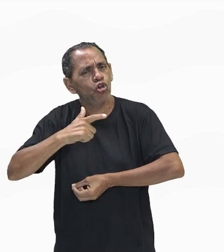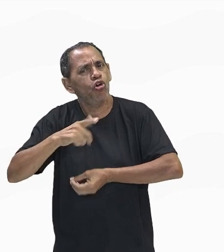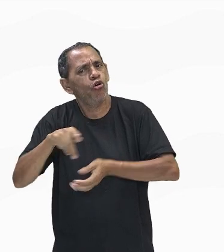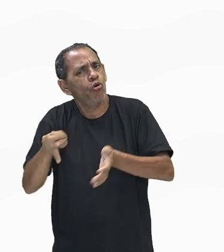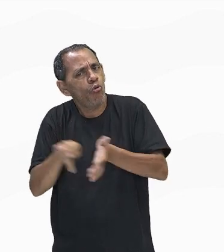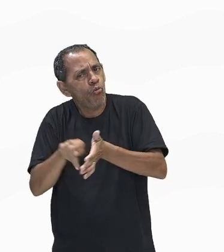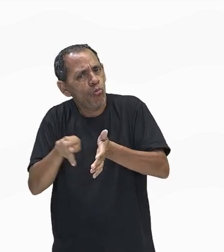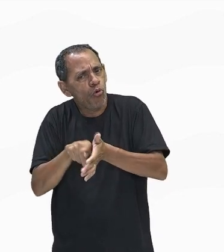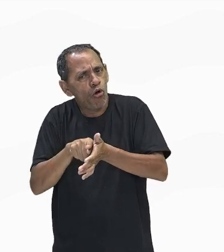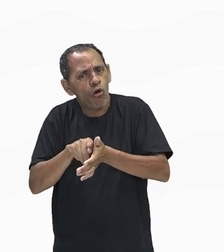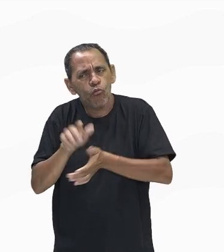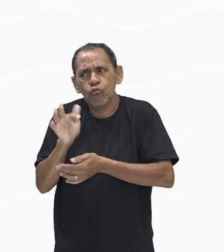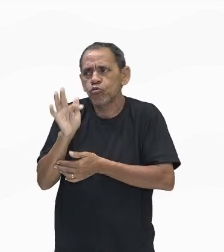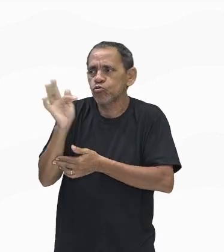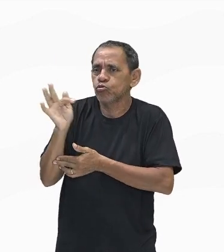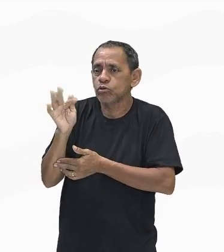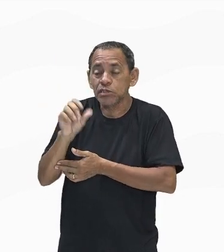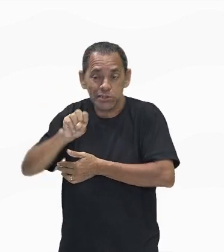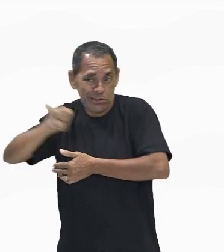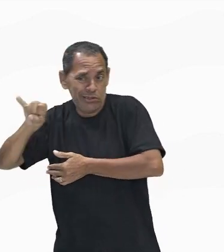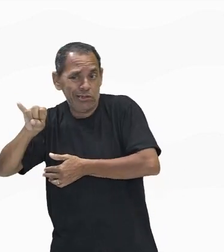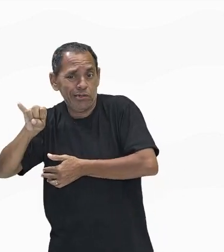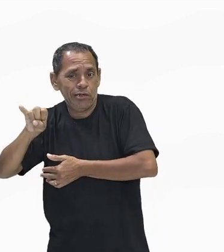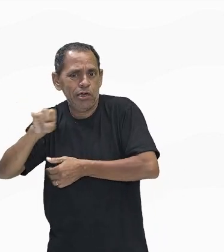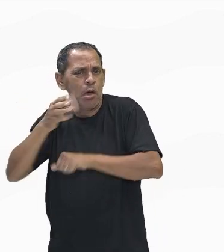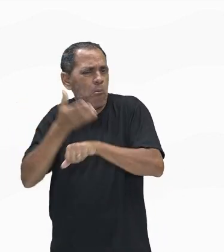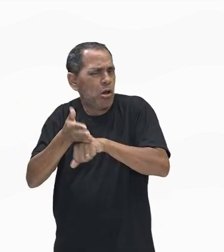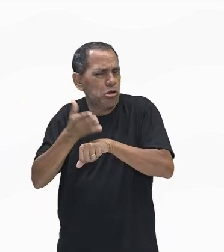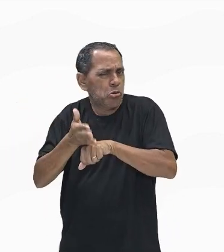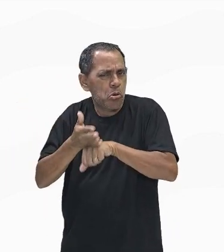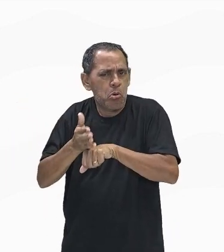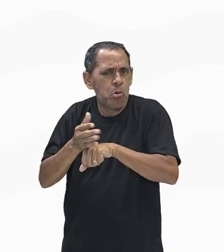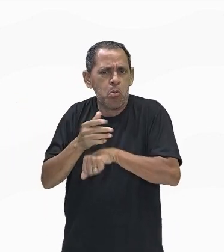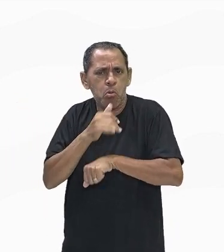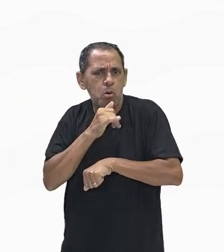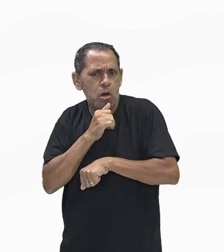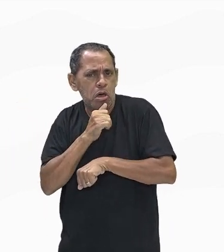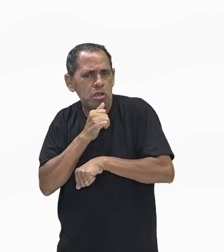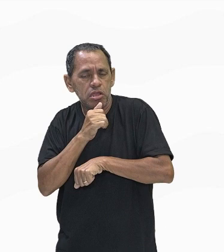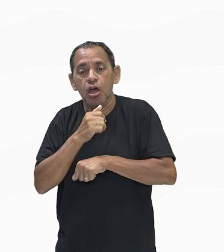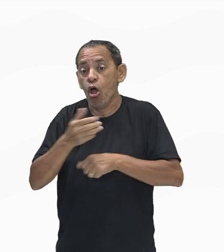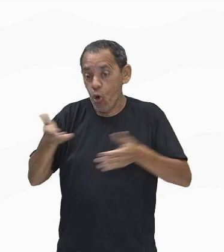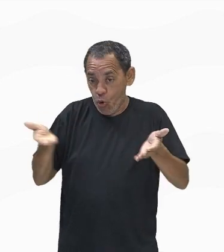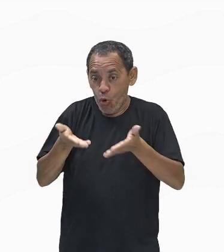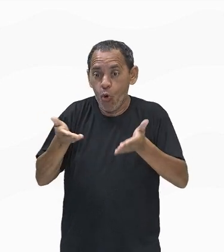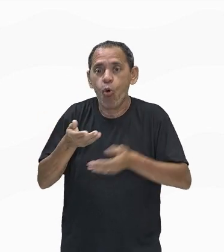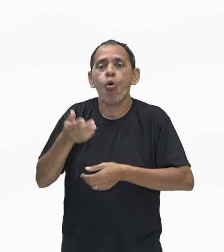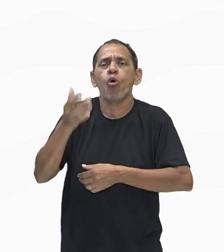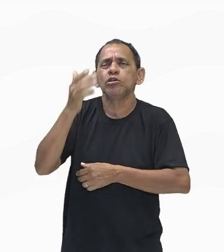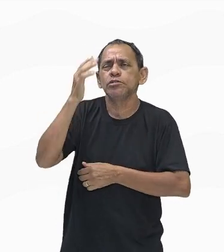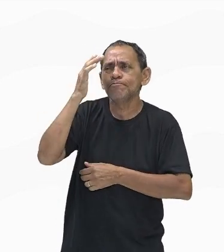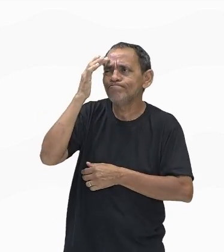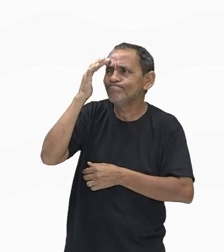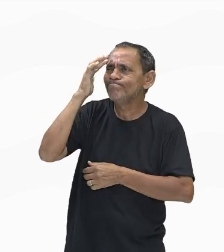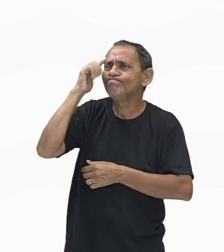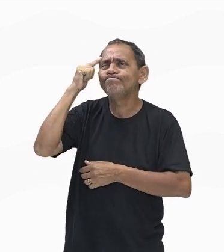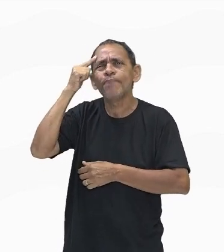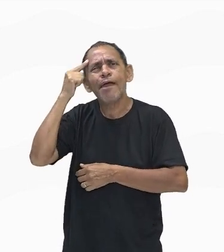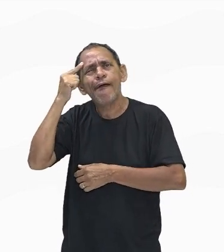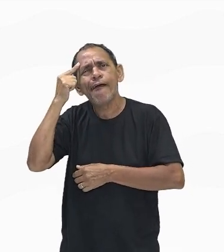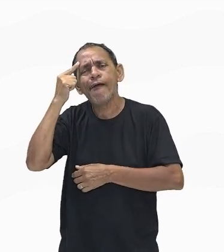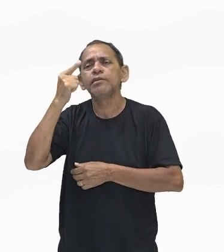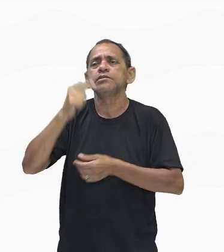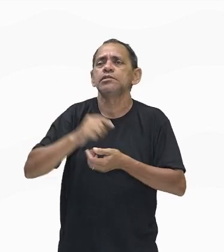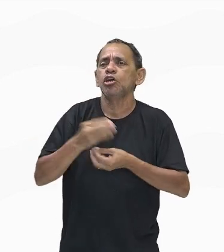nunca fez esse exercício, faça hoje, de preferência, né? Faça, tá? Pense um pouquinho sobre